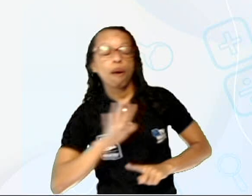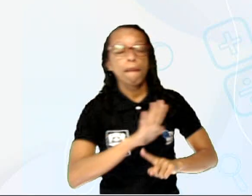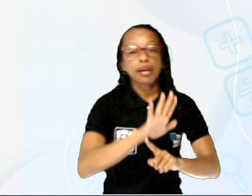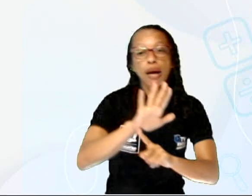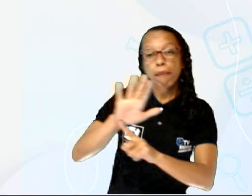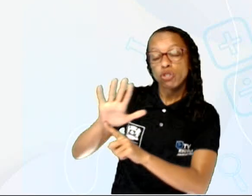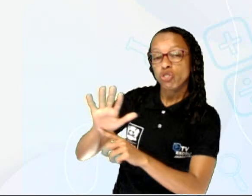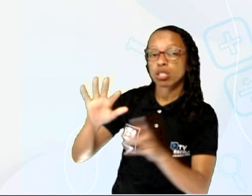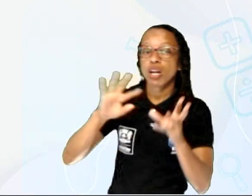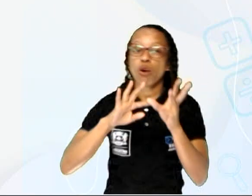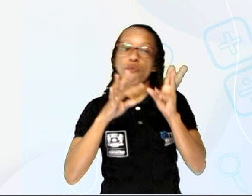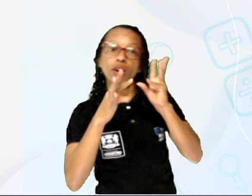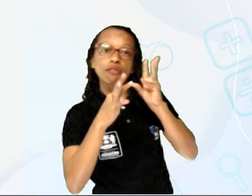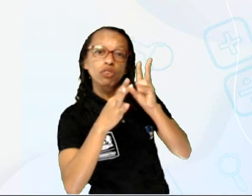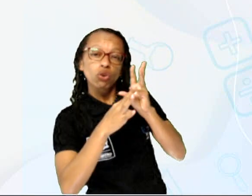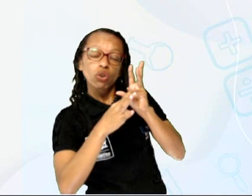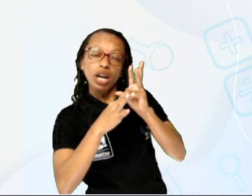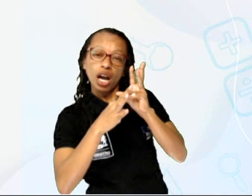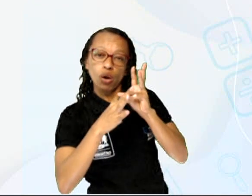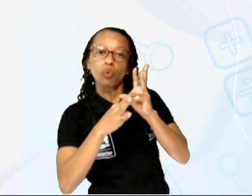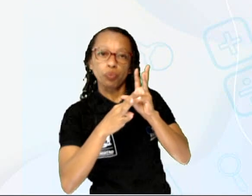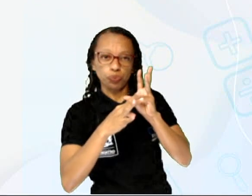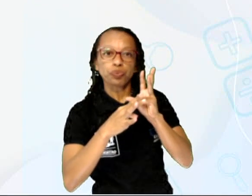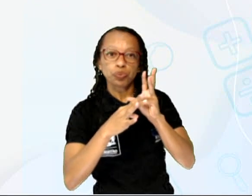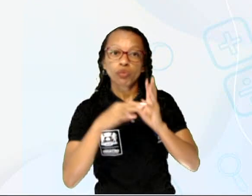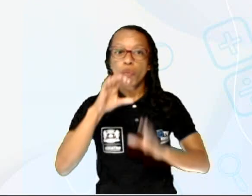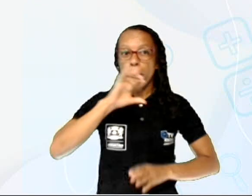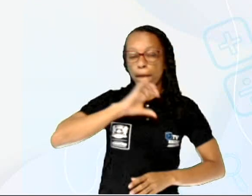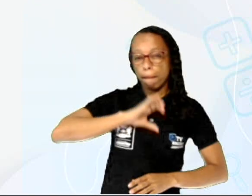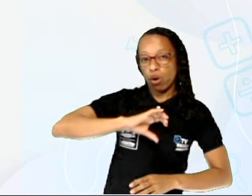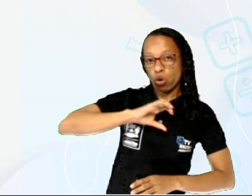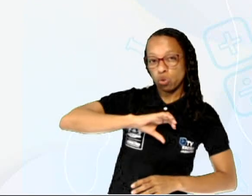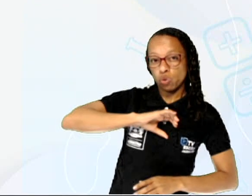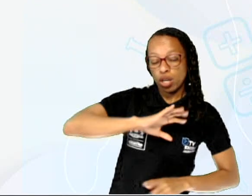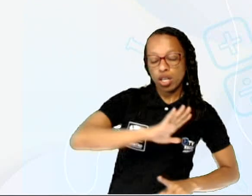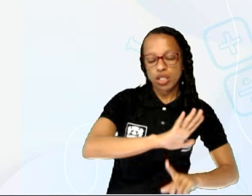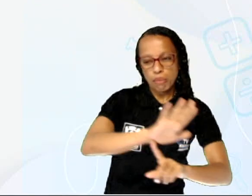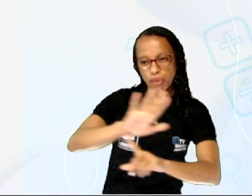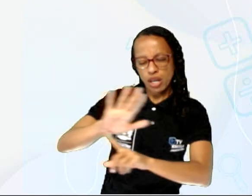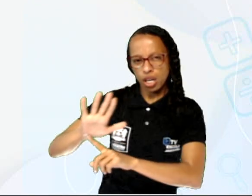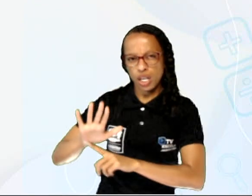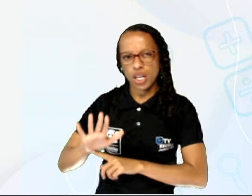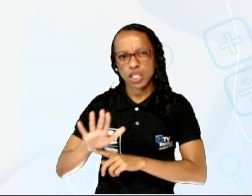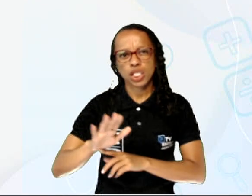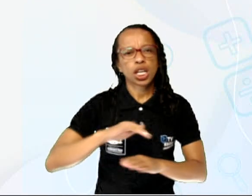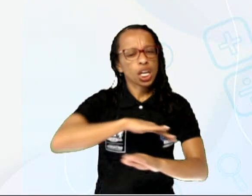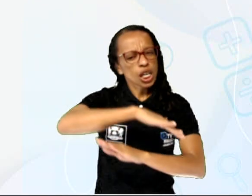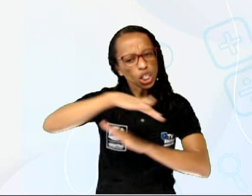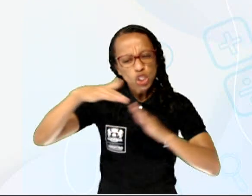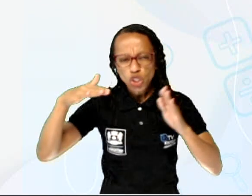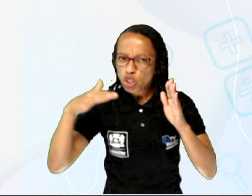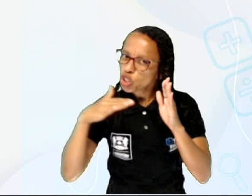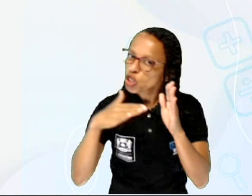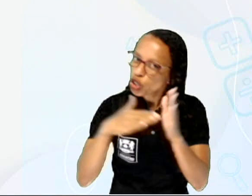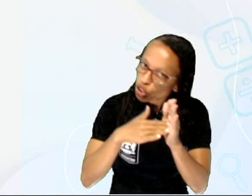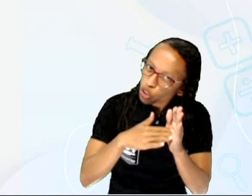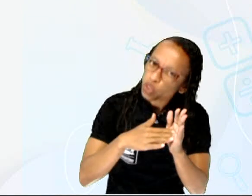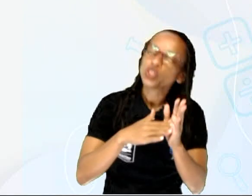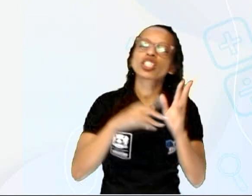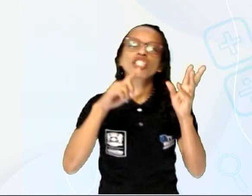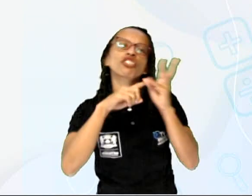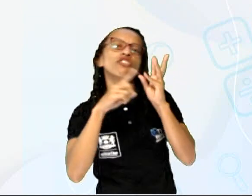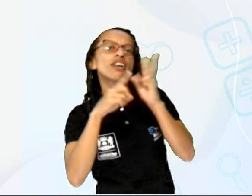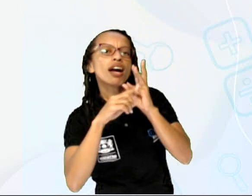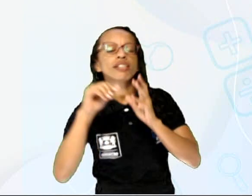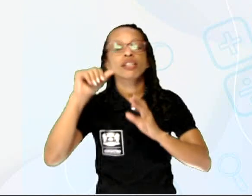longa. Em português, aparecem todas as vogais tônicas na última sílaba ou antepenúltima sílaba. Aparece